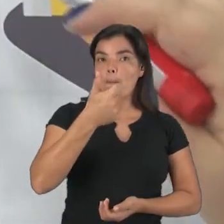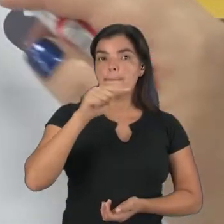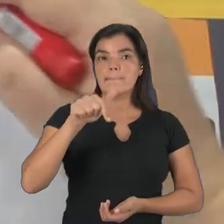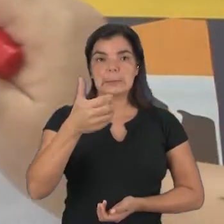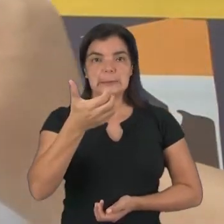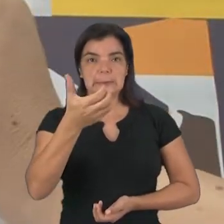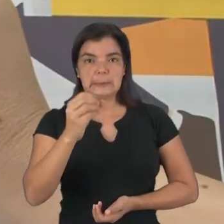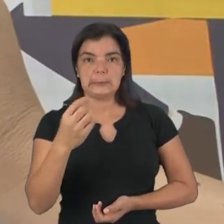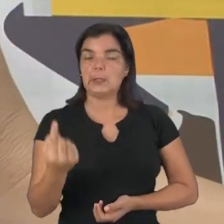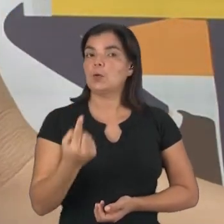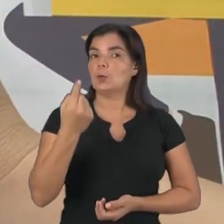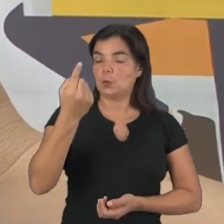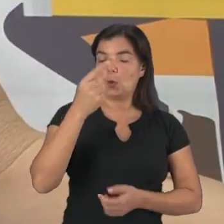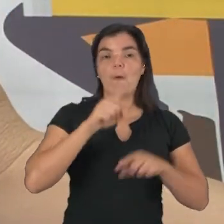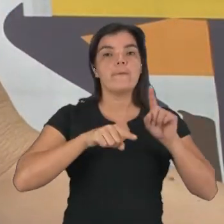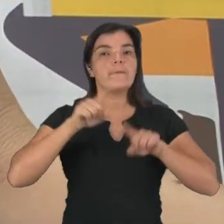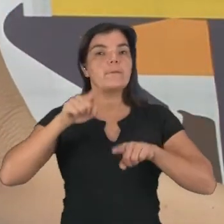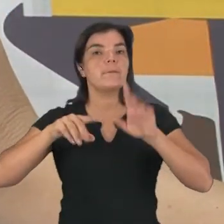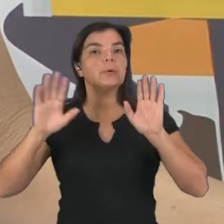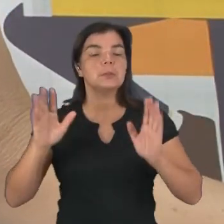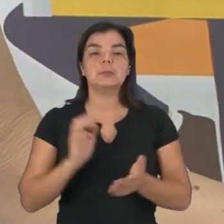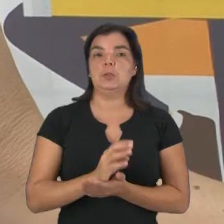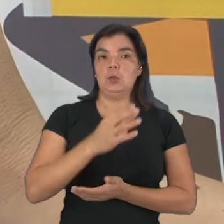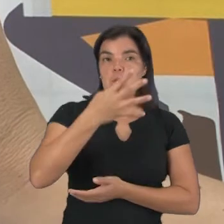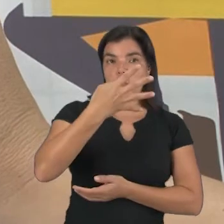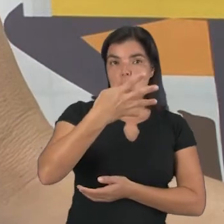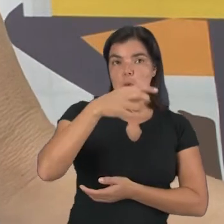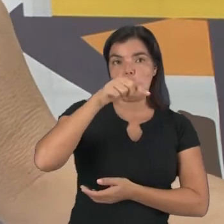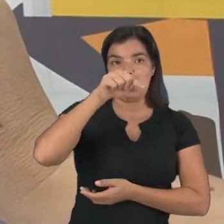m varia o peso dela de